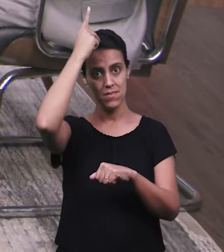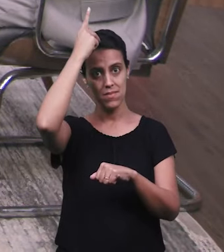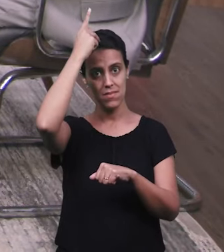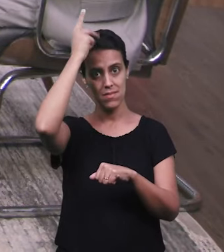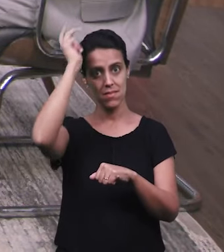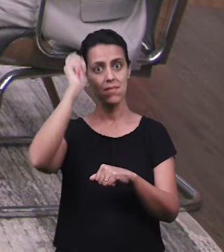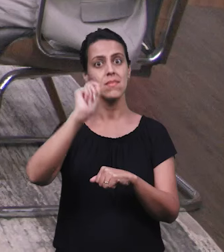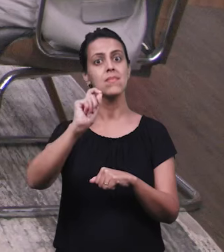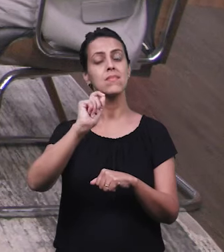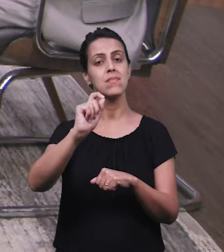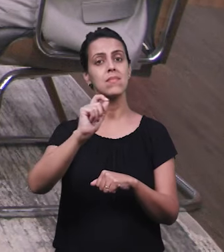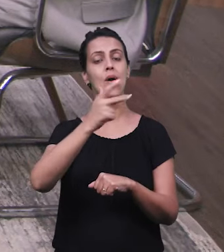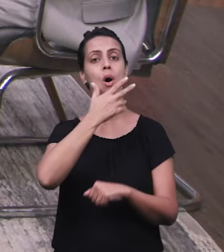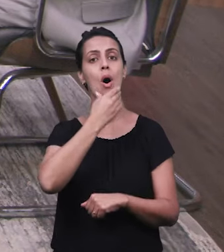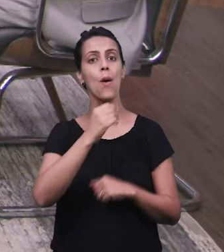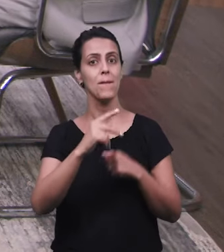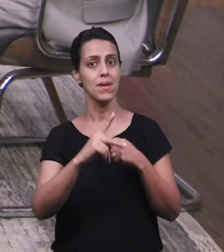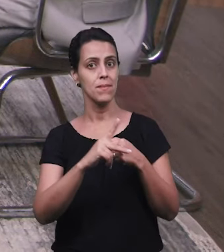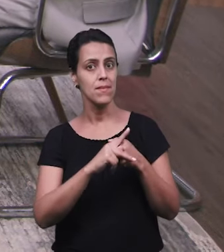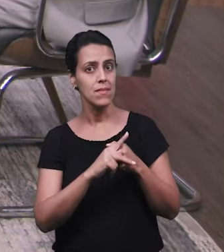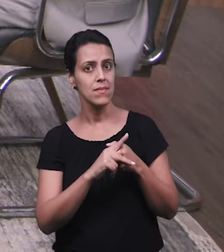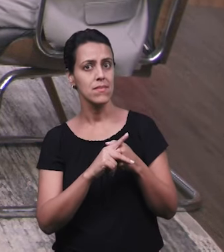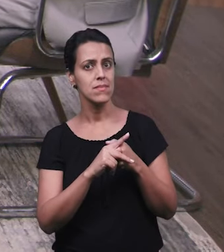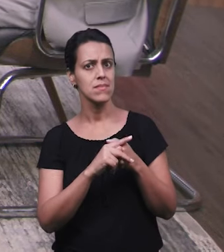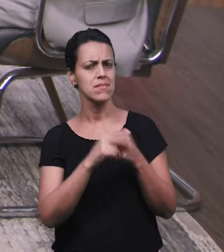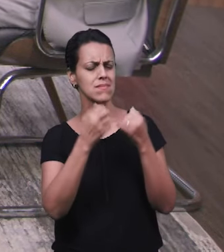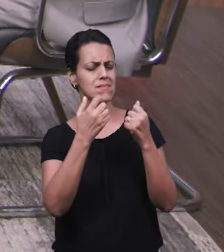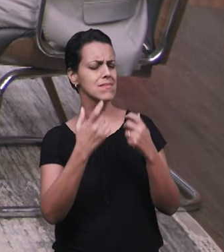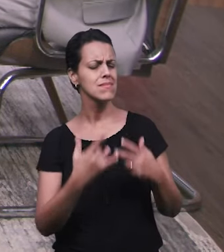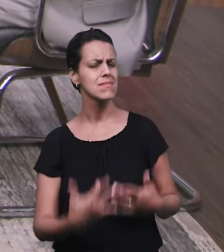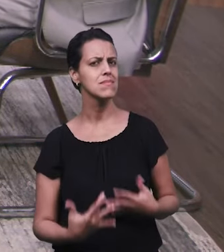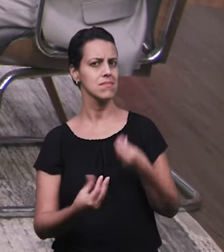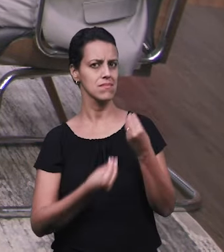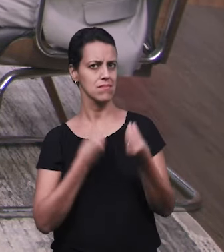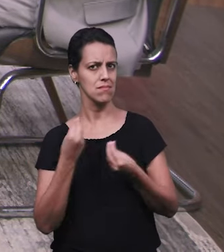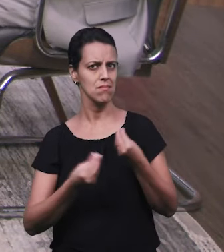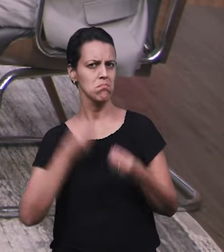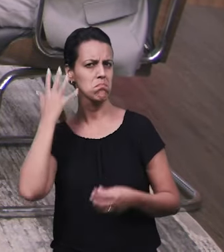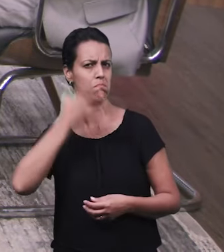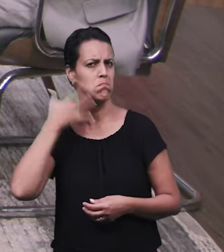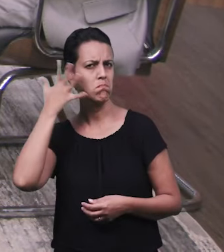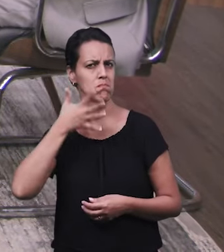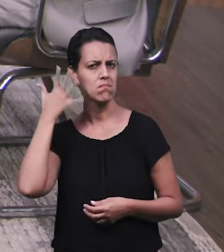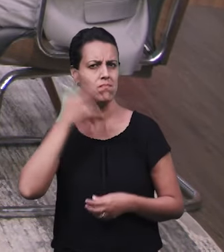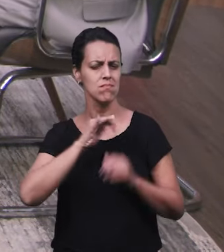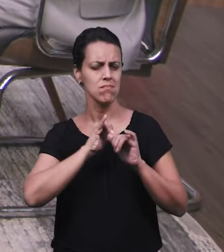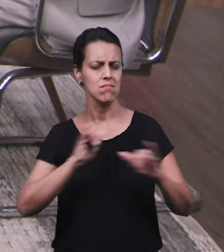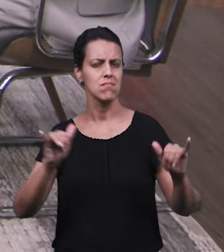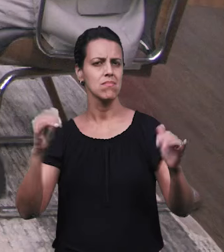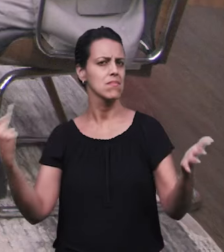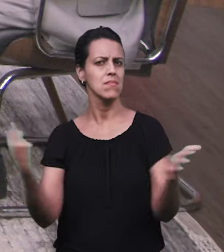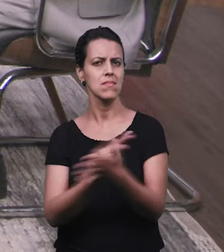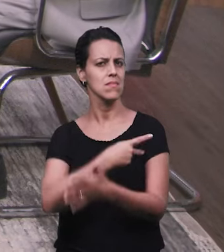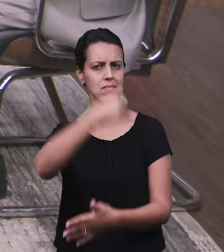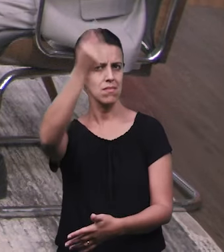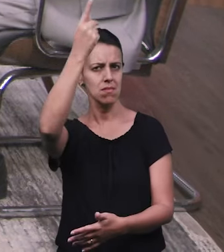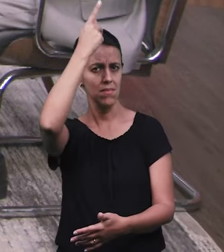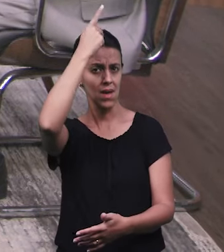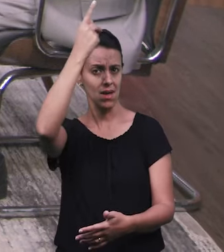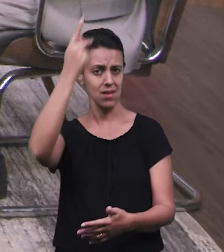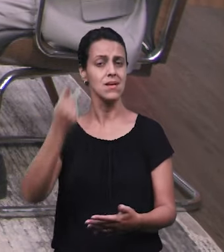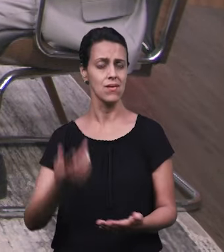fenômeno que foi descrito por Pedro, no seu discurso, para aqueles que estavam ali, então, isso aí foi uma coisa.